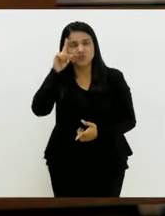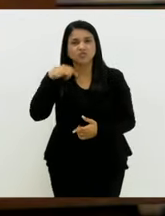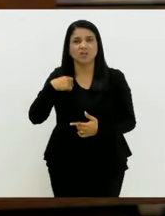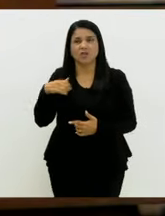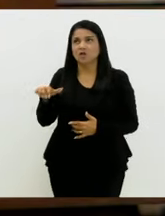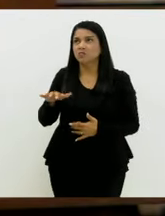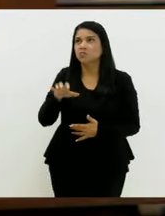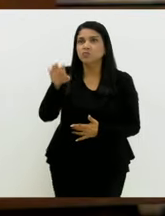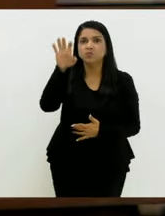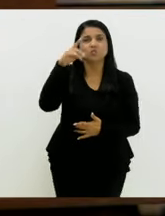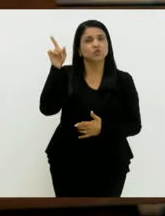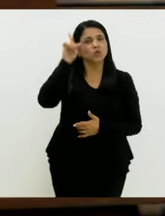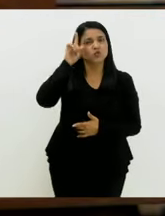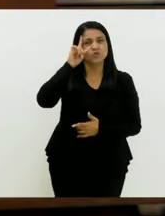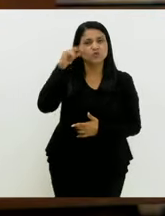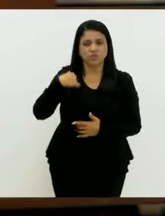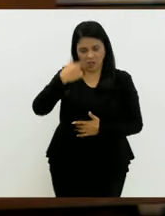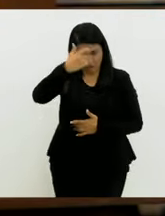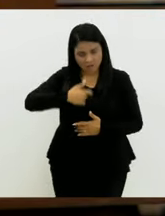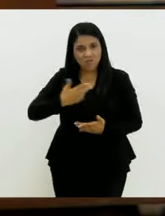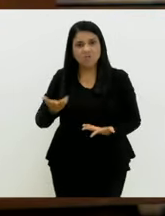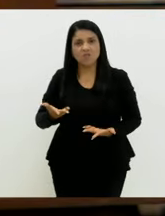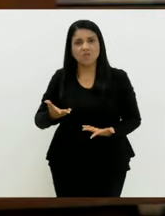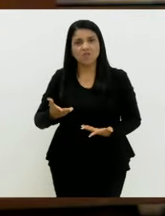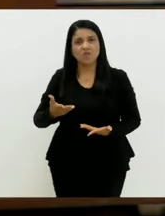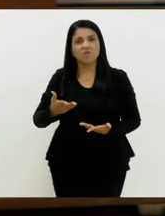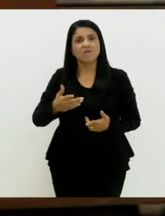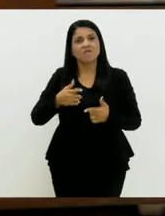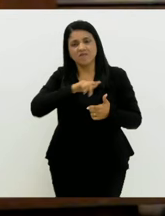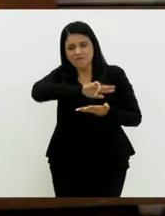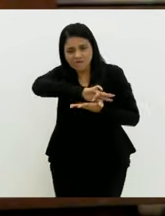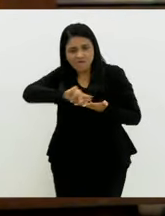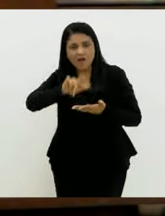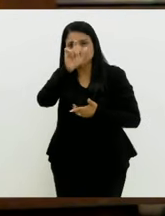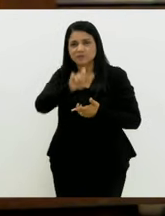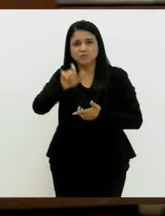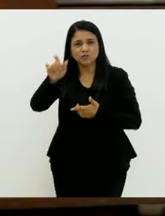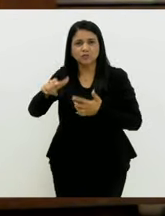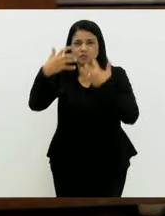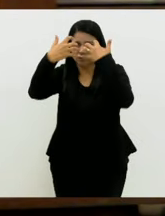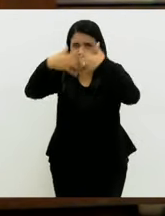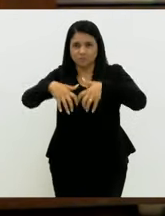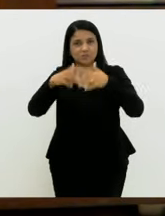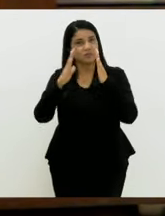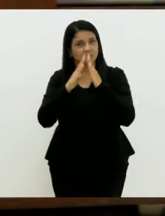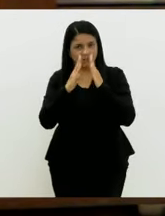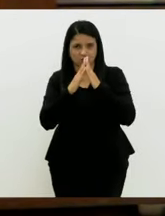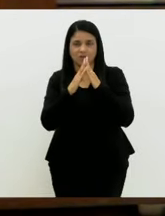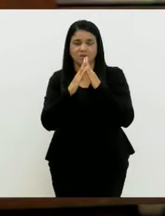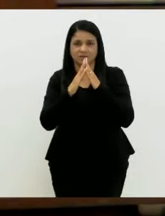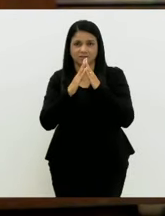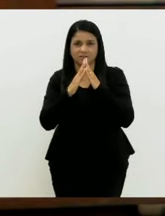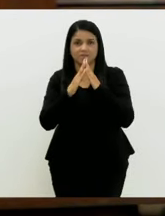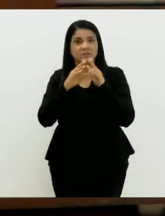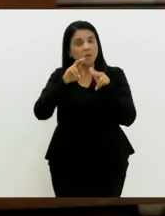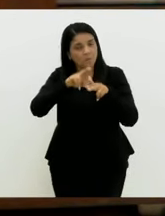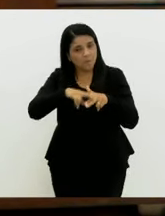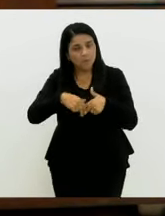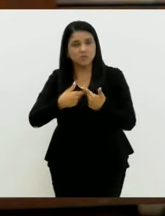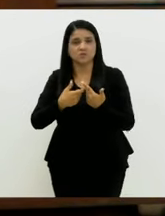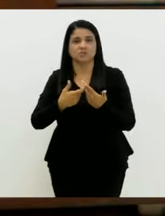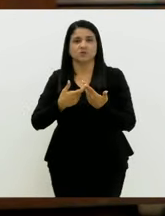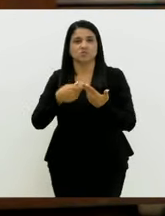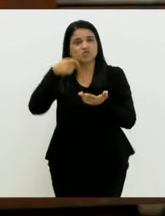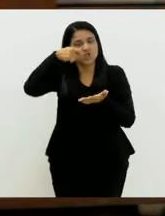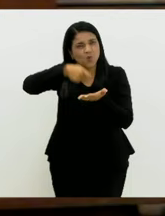serra todo dia, assim como milhares de petropolitanos e petropolitanas. E é por isso que a gente está nessa briga, cobrando